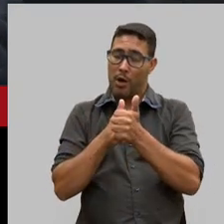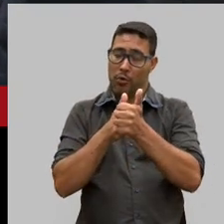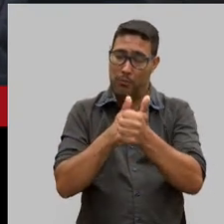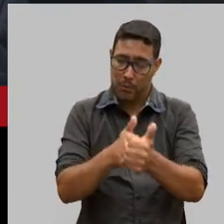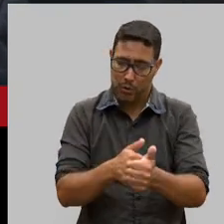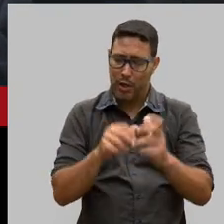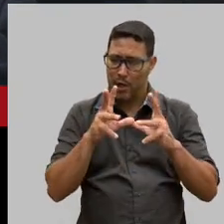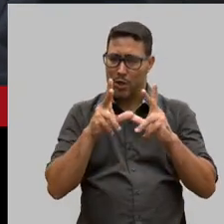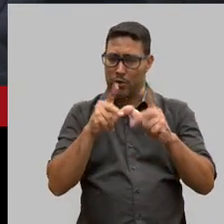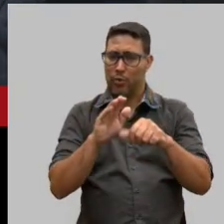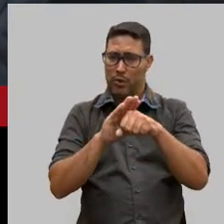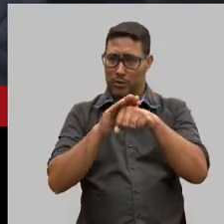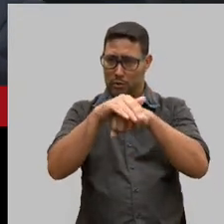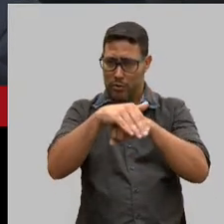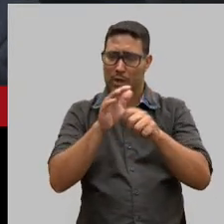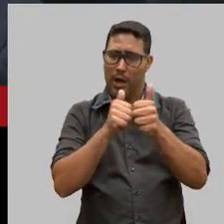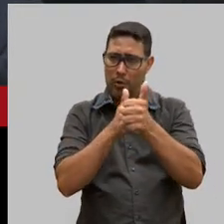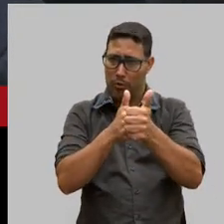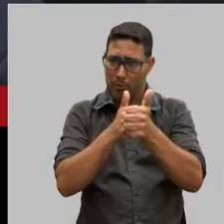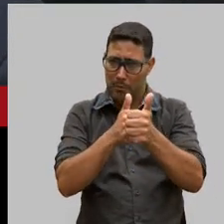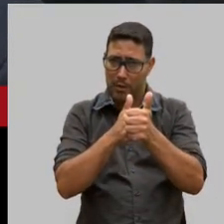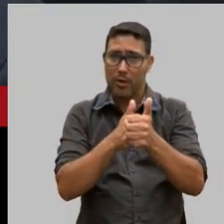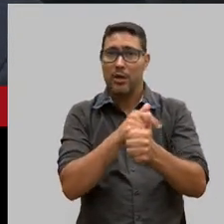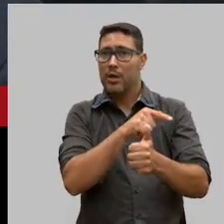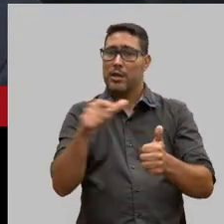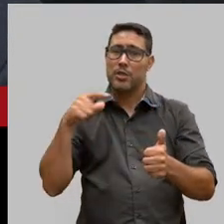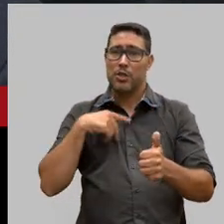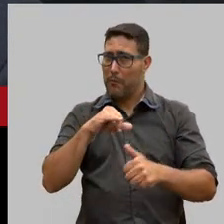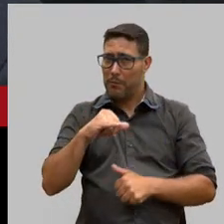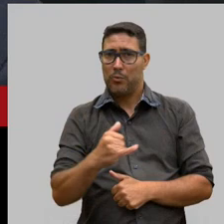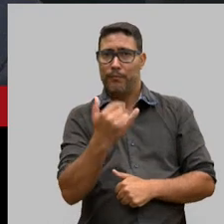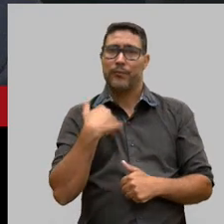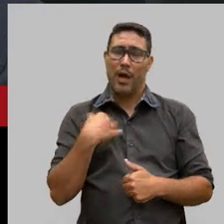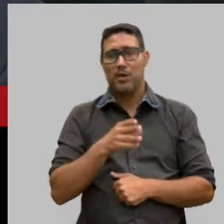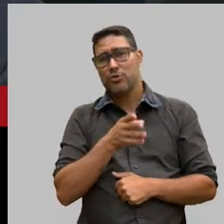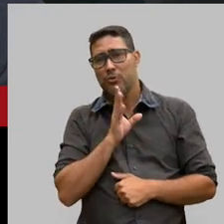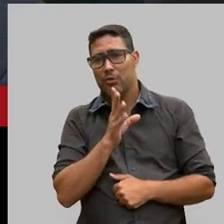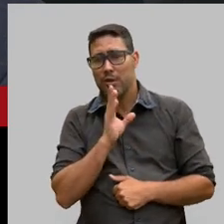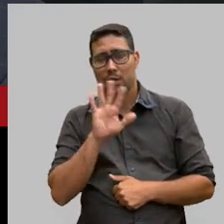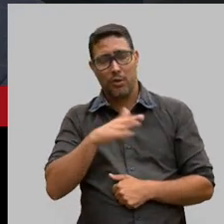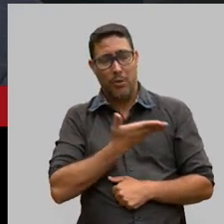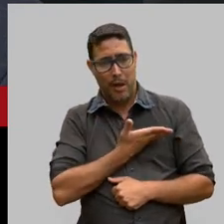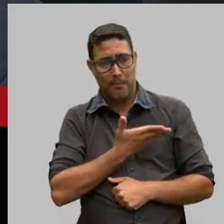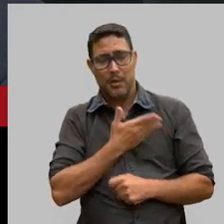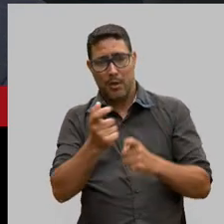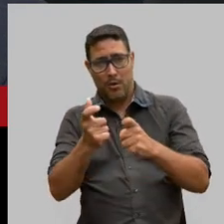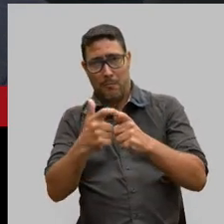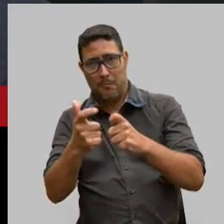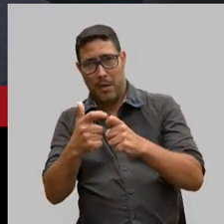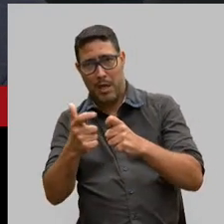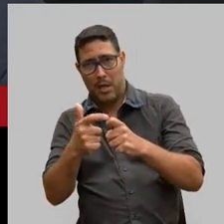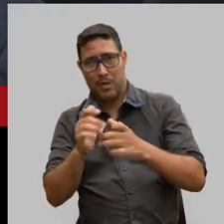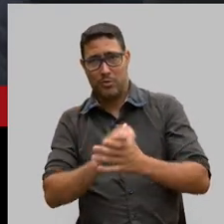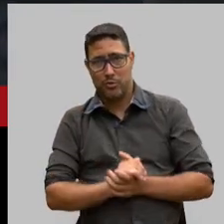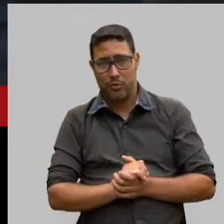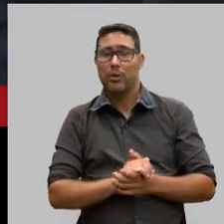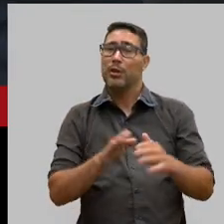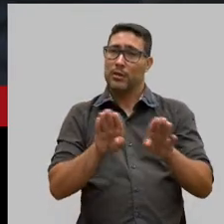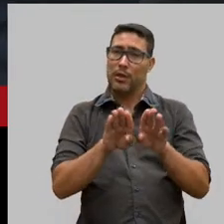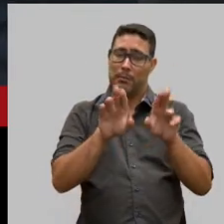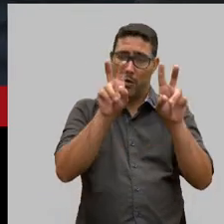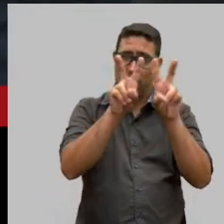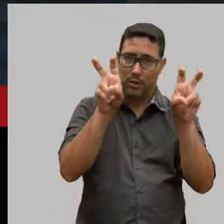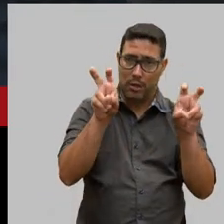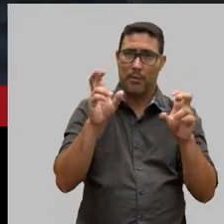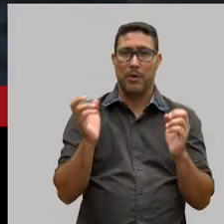aquela noite e ali nós tivemos a oportunidade de nos conhecermos como colega médico de nos conhecemos também sobre a pauta do autismo ela